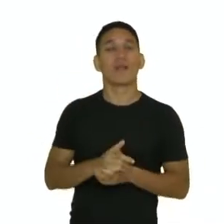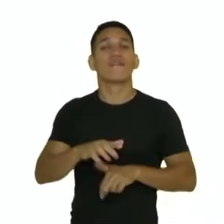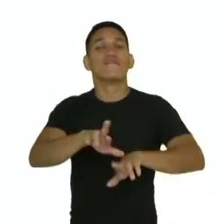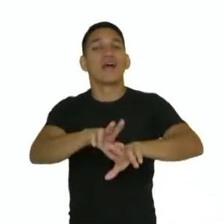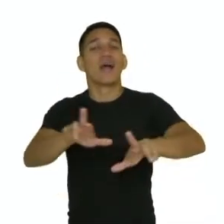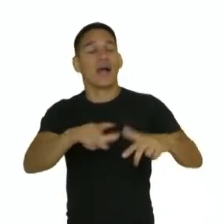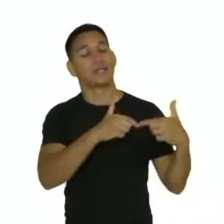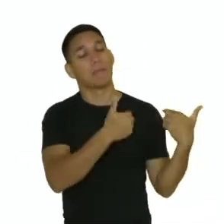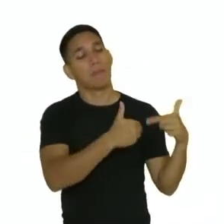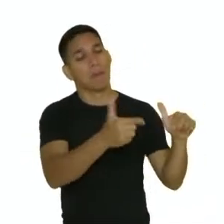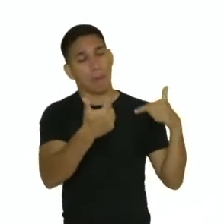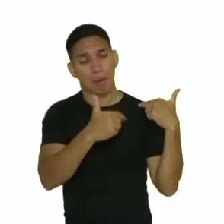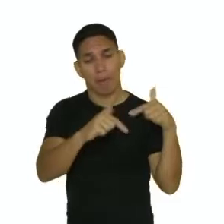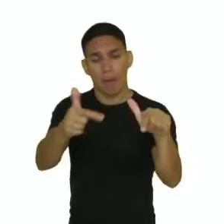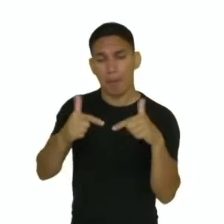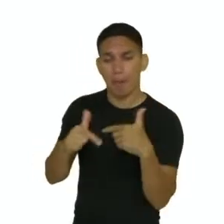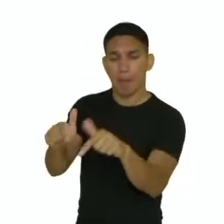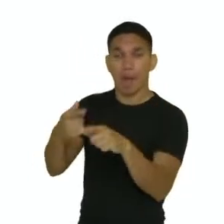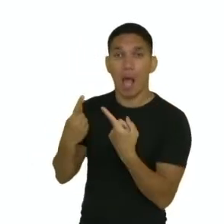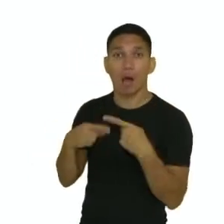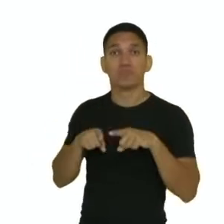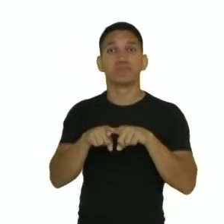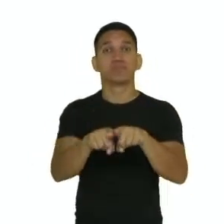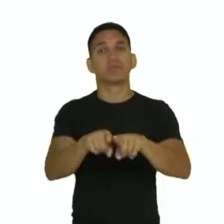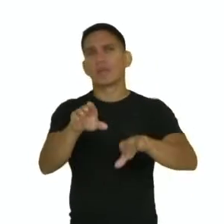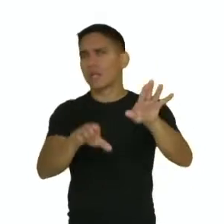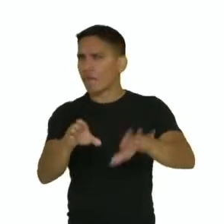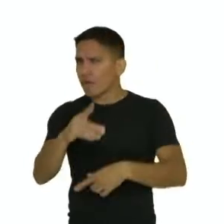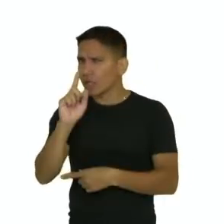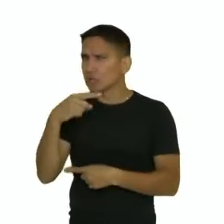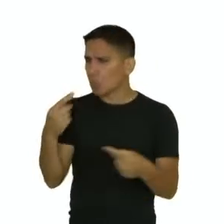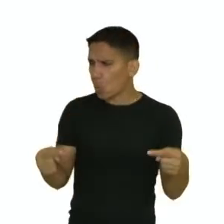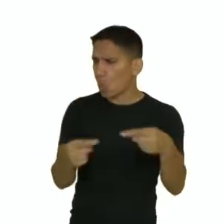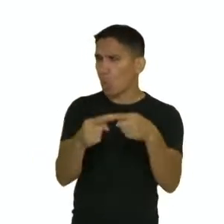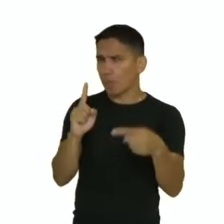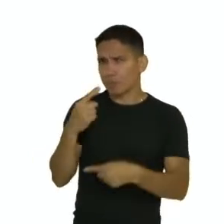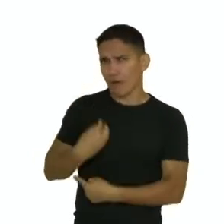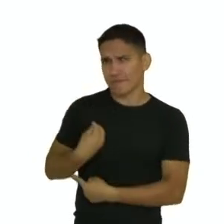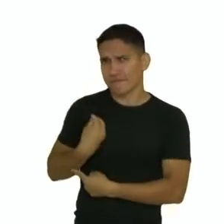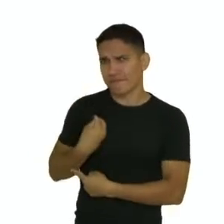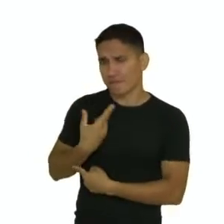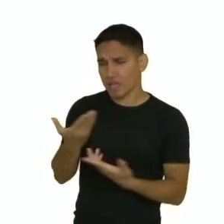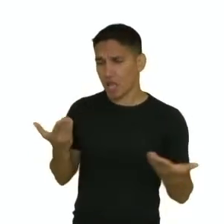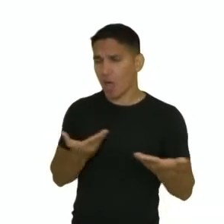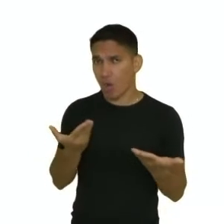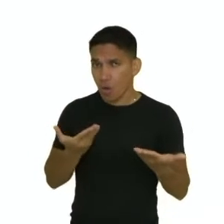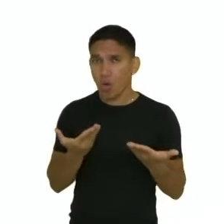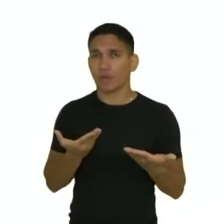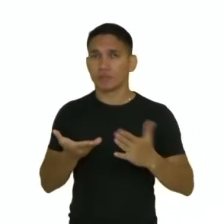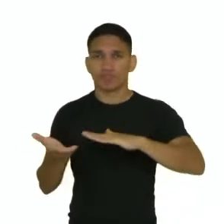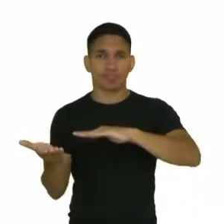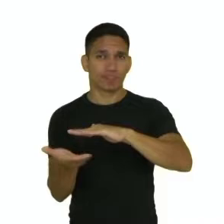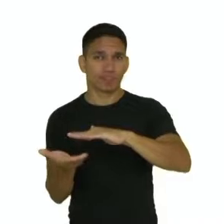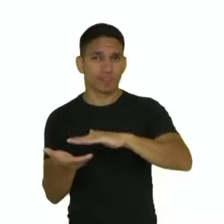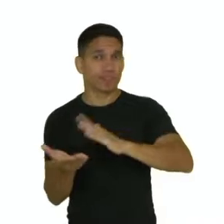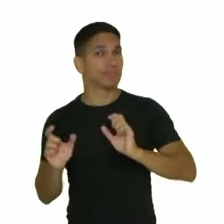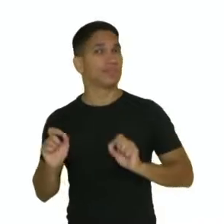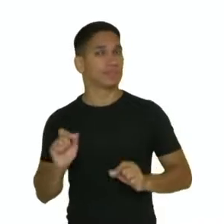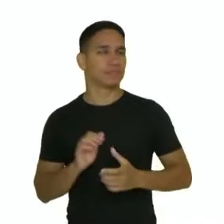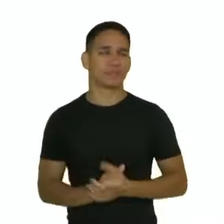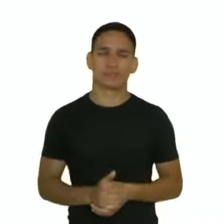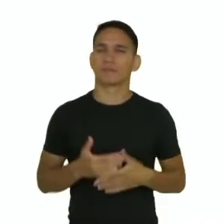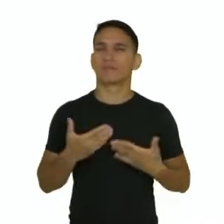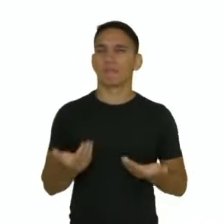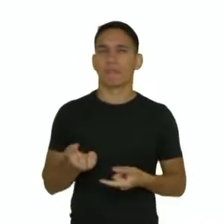múltiplas tarefas ao mesmo tempo. Será que isso tem a ver com a nossa vida moderna, nossa vida contemporânea, pós-contemporânea, enfim, né? Então,